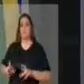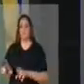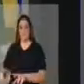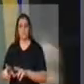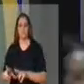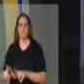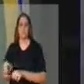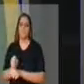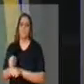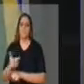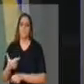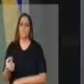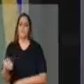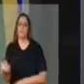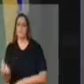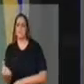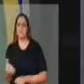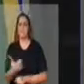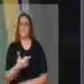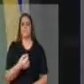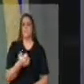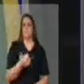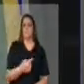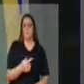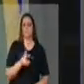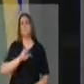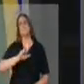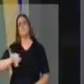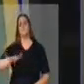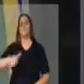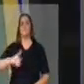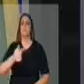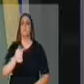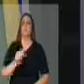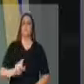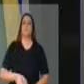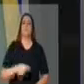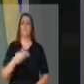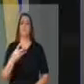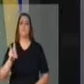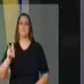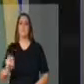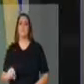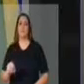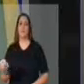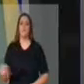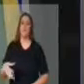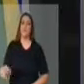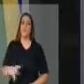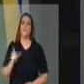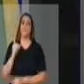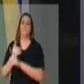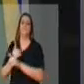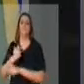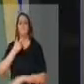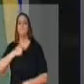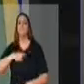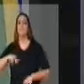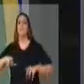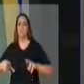e 2017, haverá 7.350 novos casos de câncer de laringe,